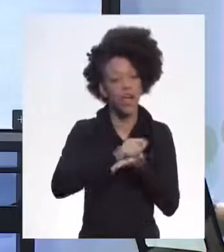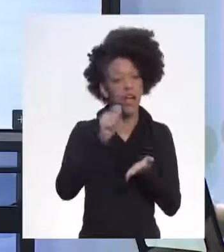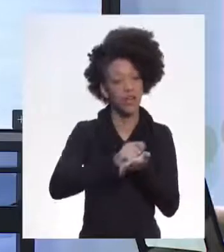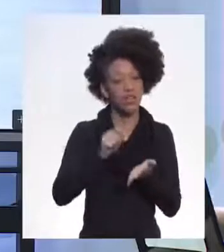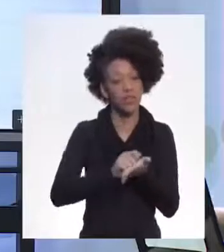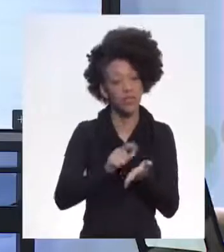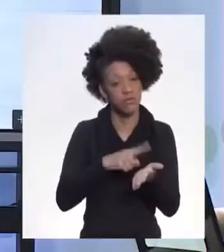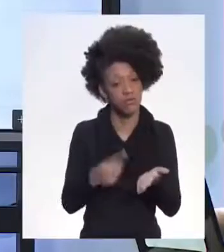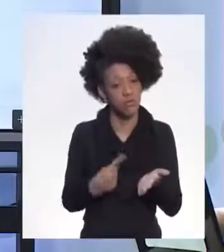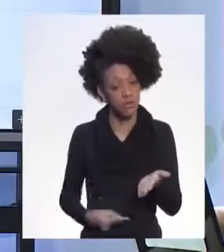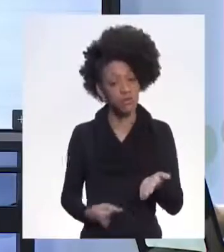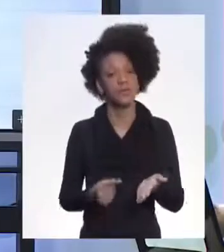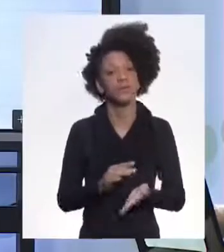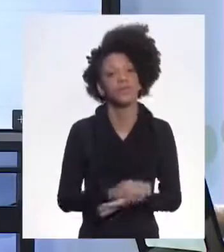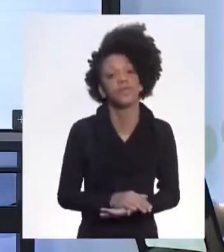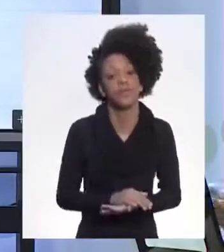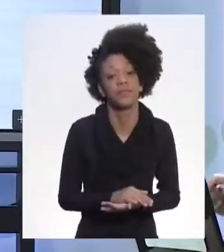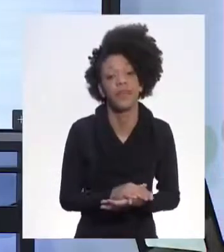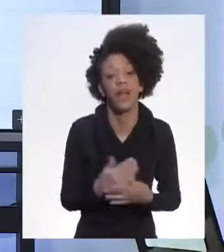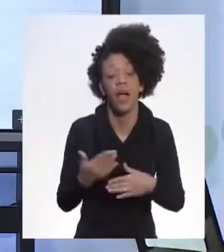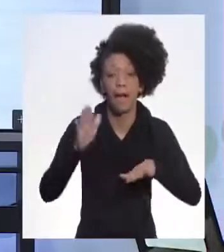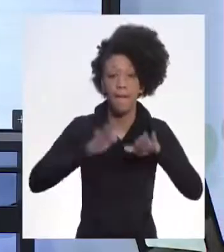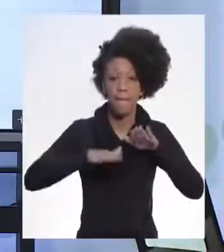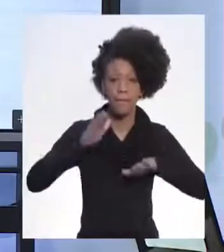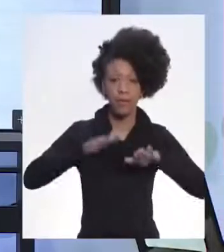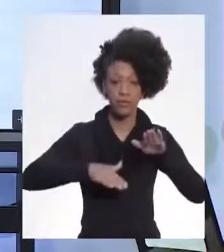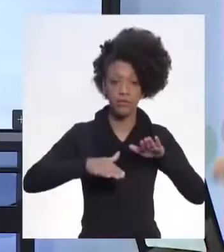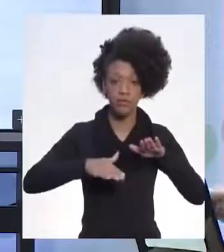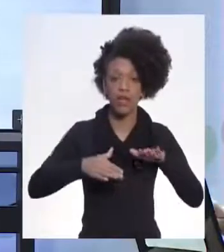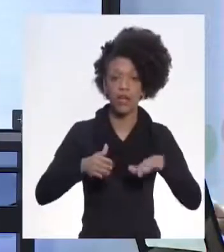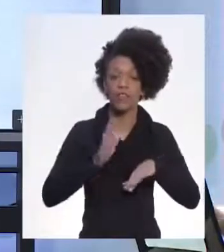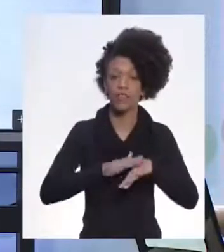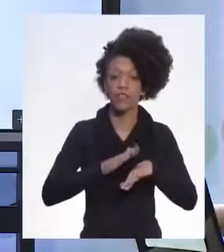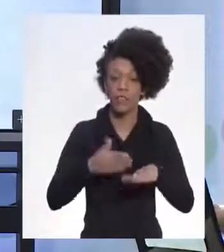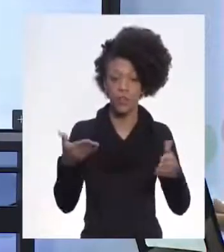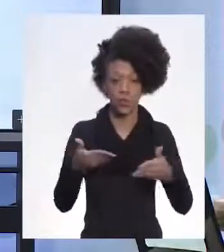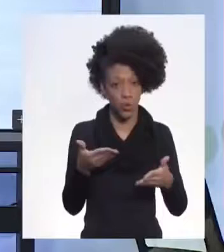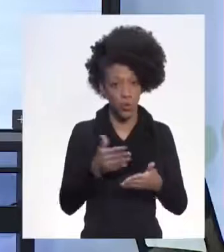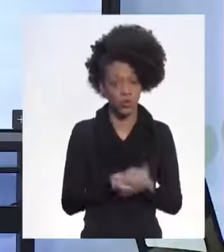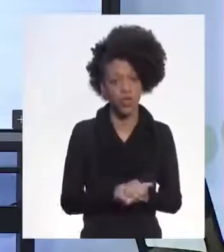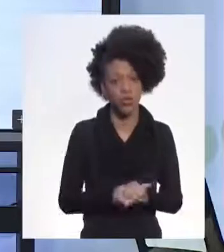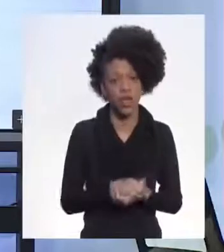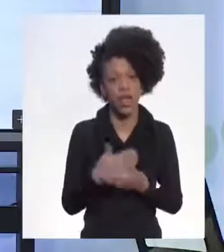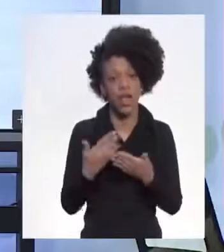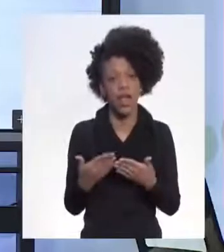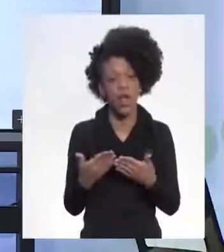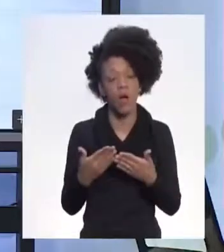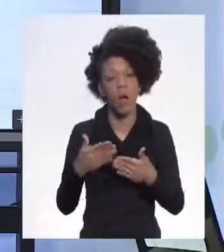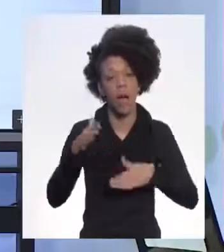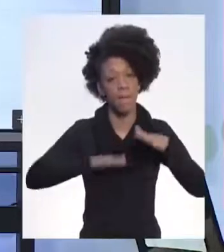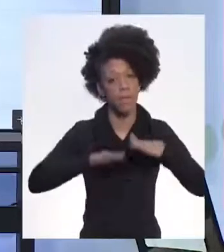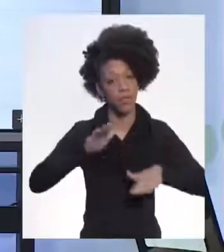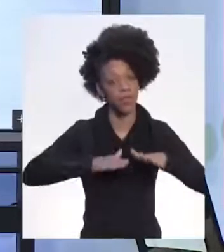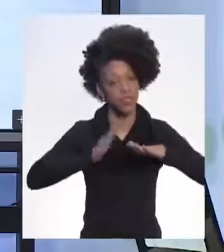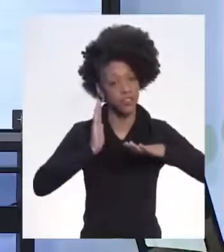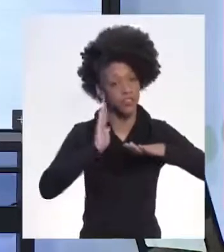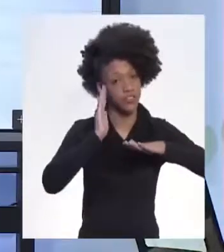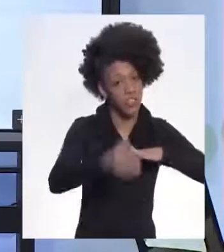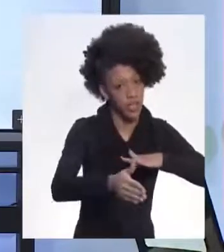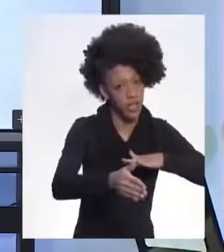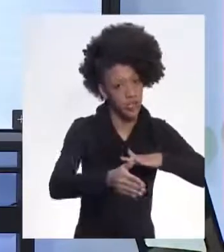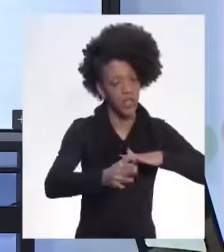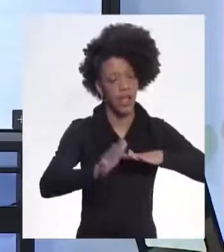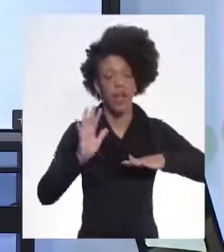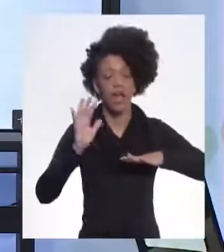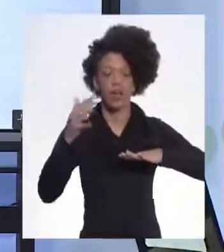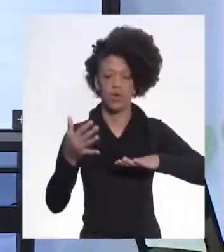caderno, deixem essa definição, a proporcionalidade que nós estamos fazendo hoje. É uma proporcionalidade direta. Ela